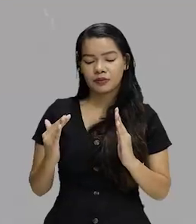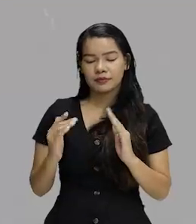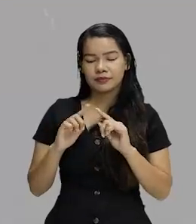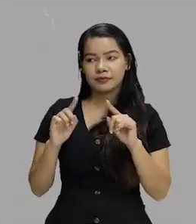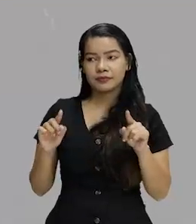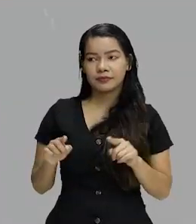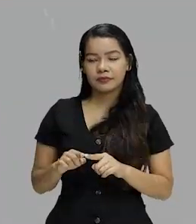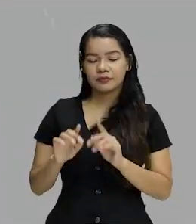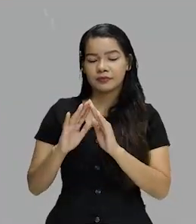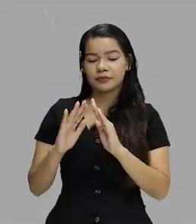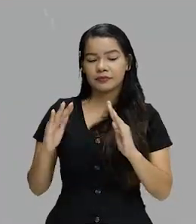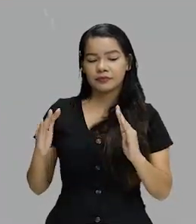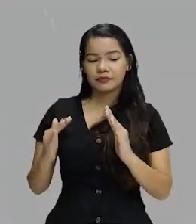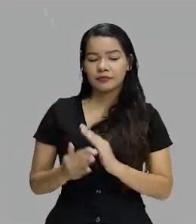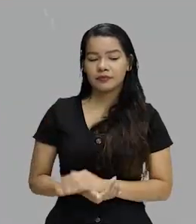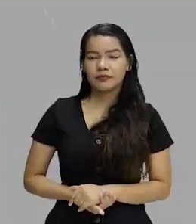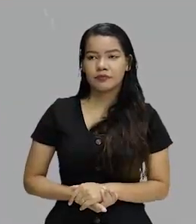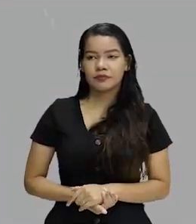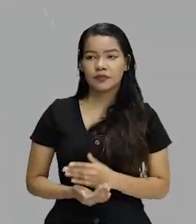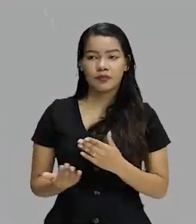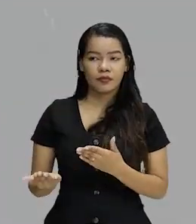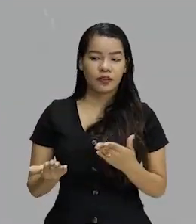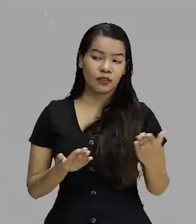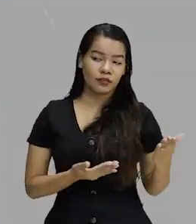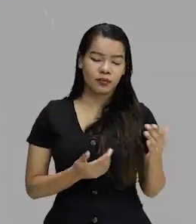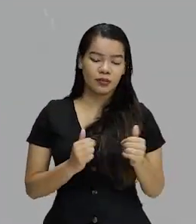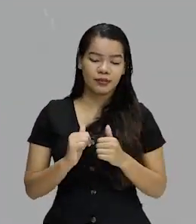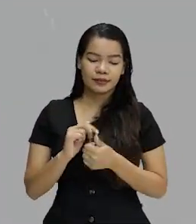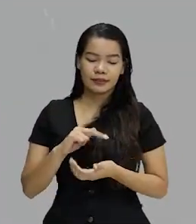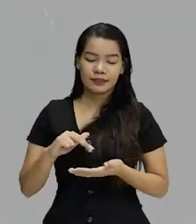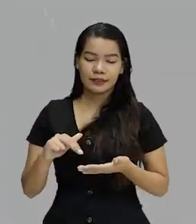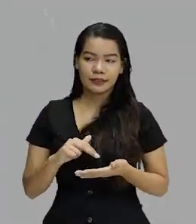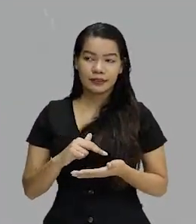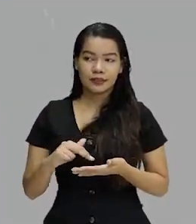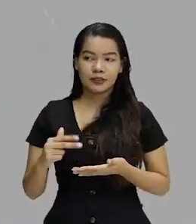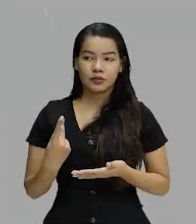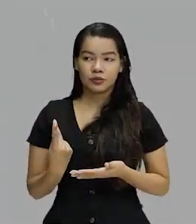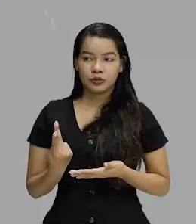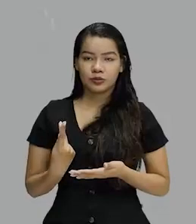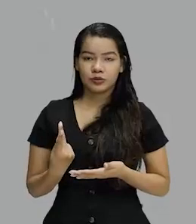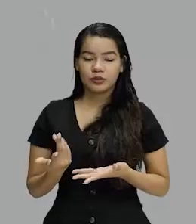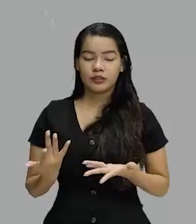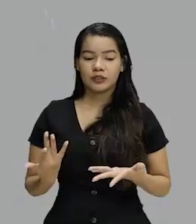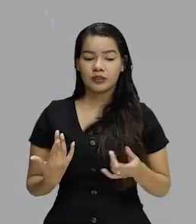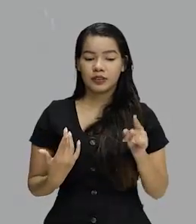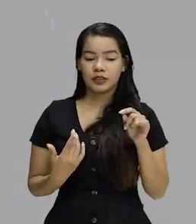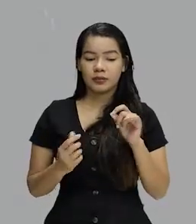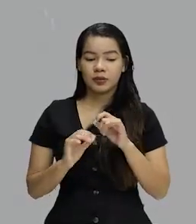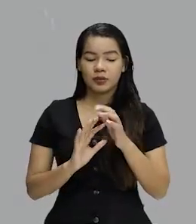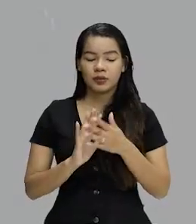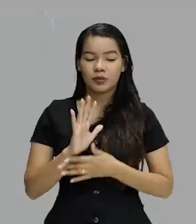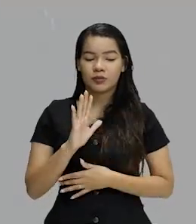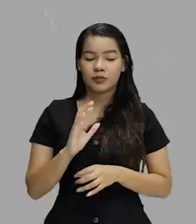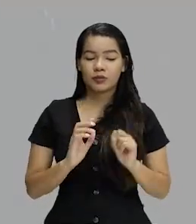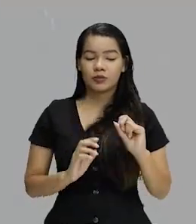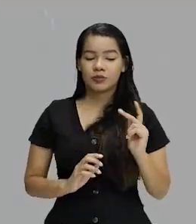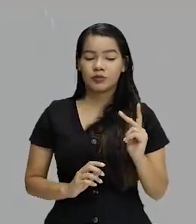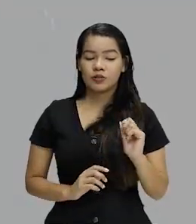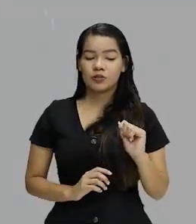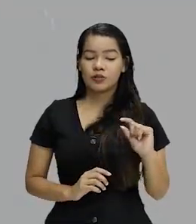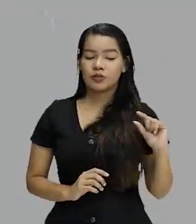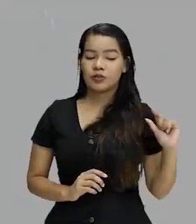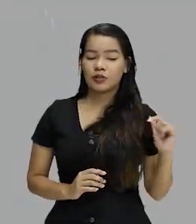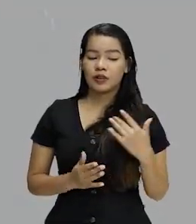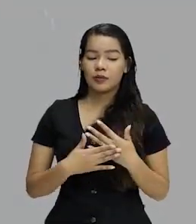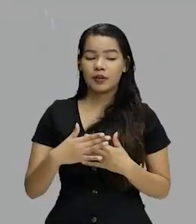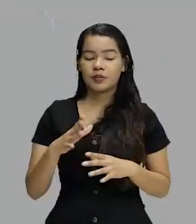janela. Shall we dance? Vamos dançar, né? Nós devemos dançar. Então, essa construção desse shall é mais